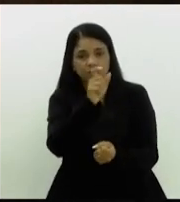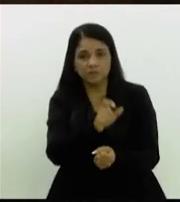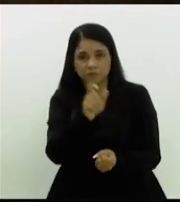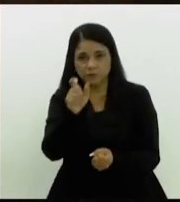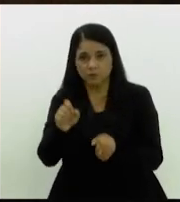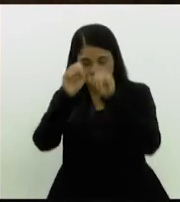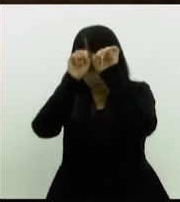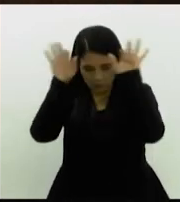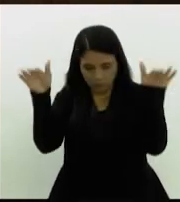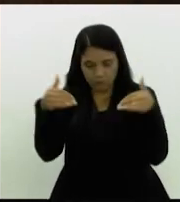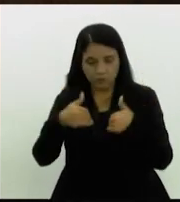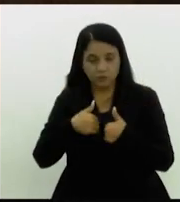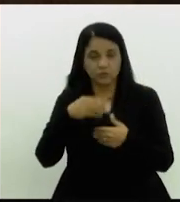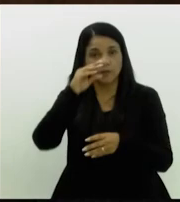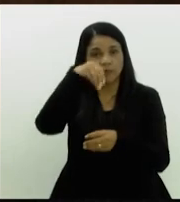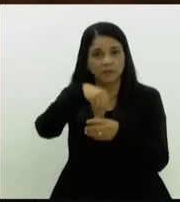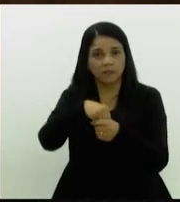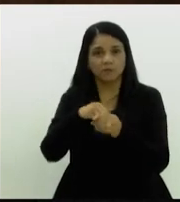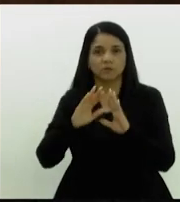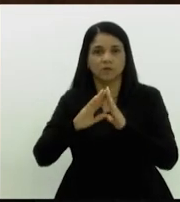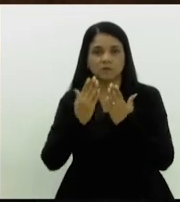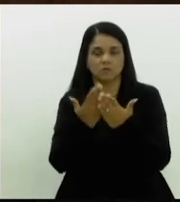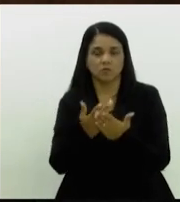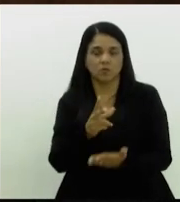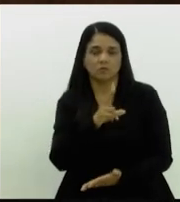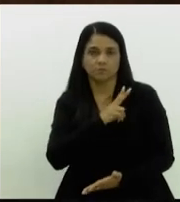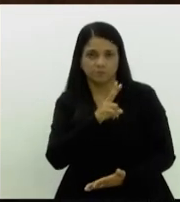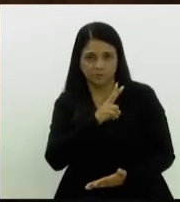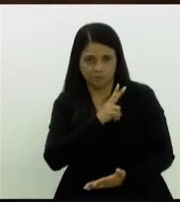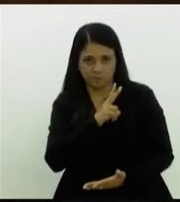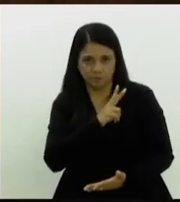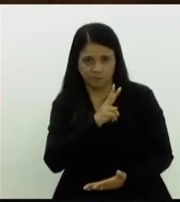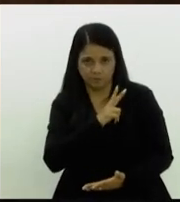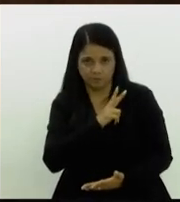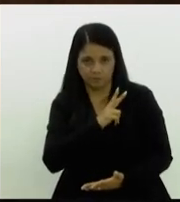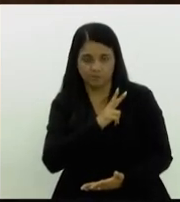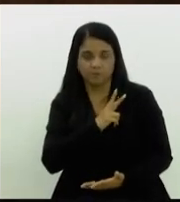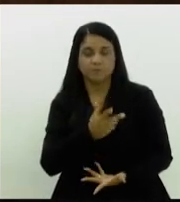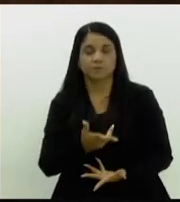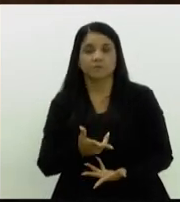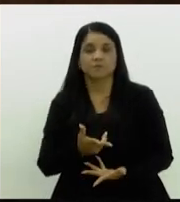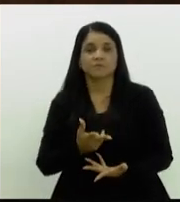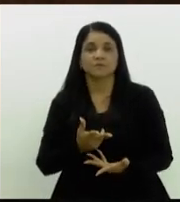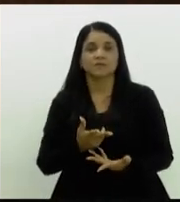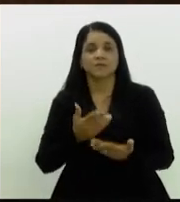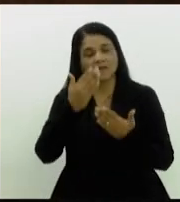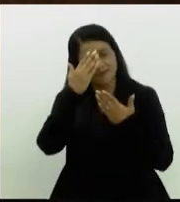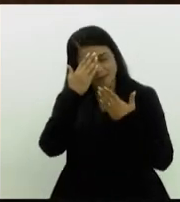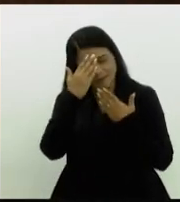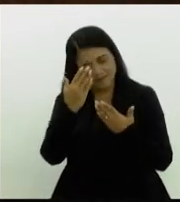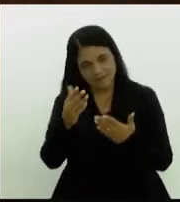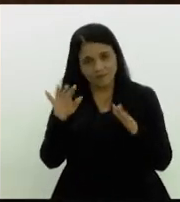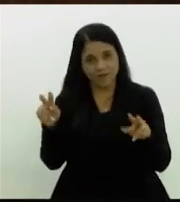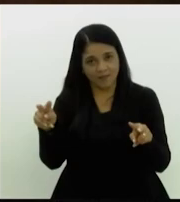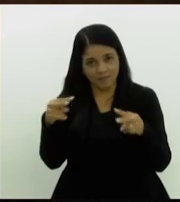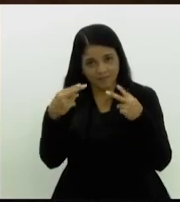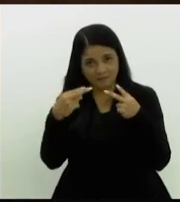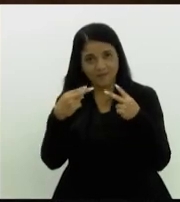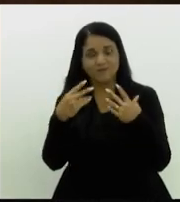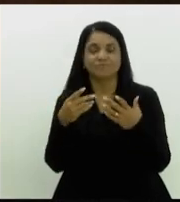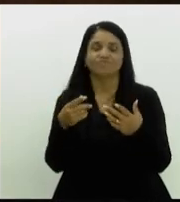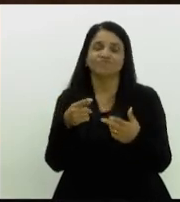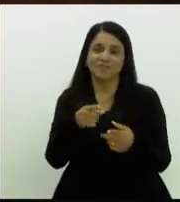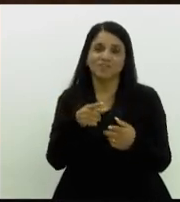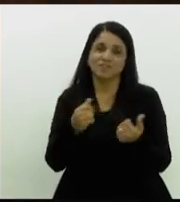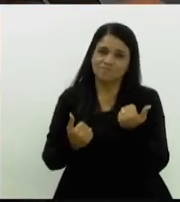com autismo nas escolas particulares de ensino, da rede particular de ensino. No mais, eu agradeço a atenção e conto com Vossa